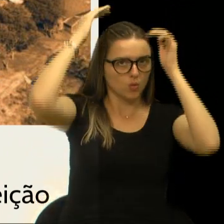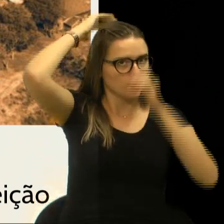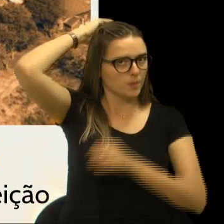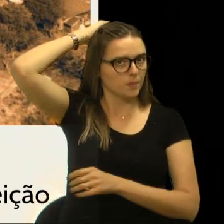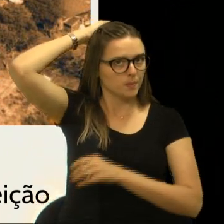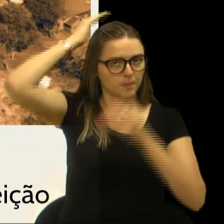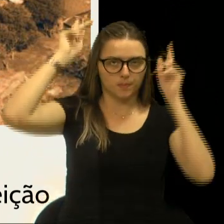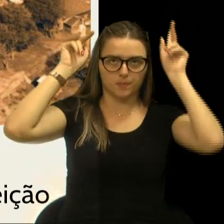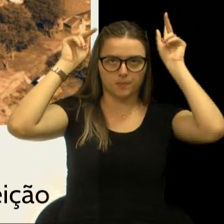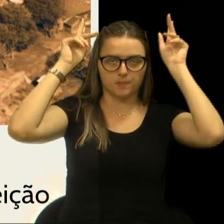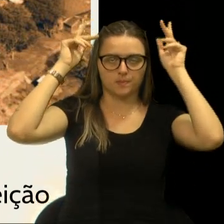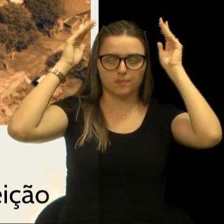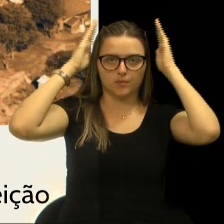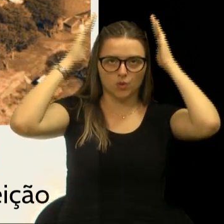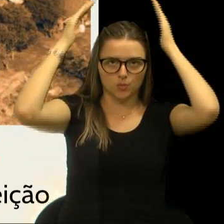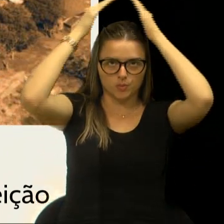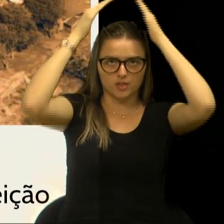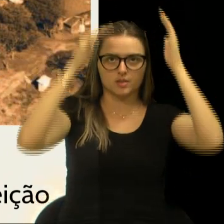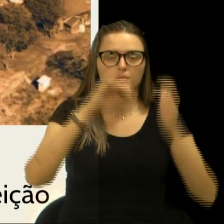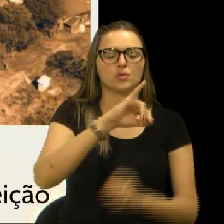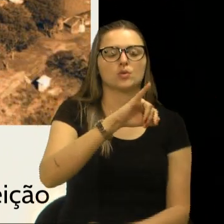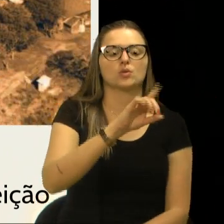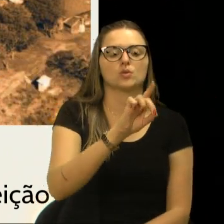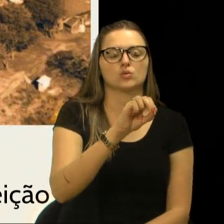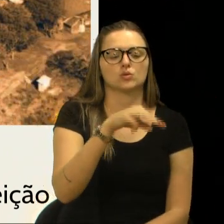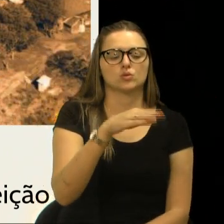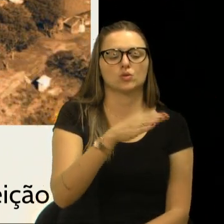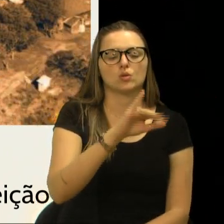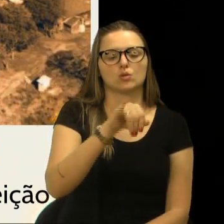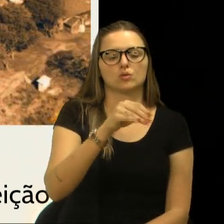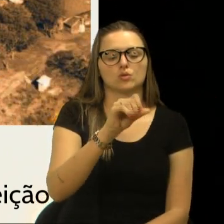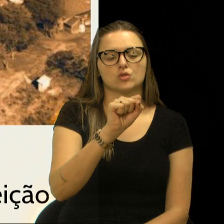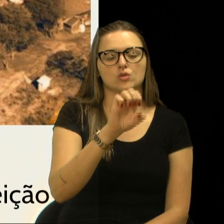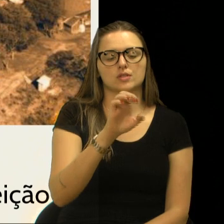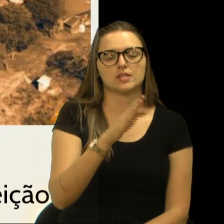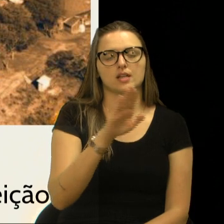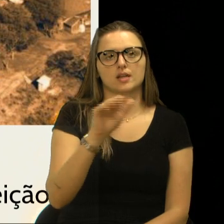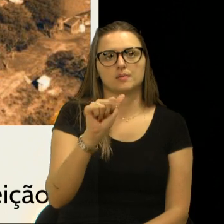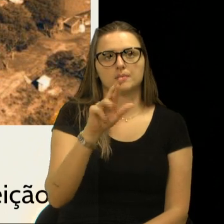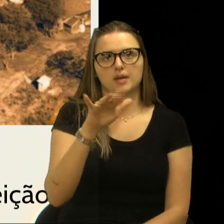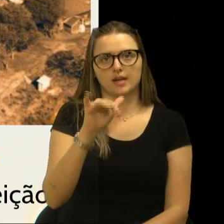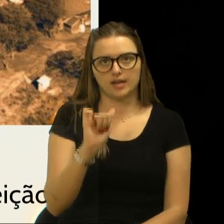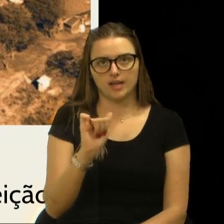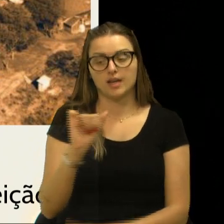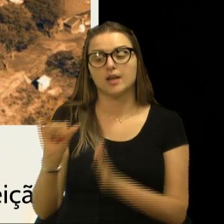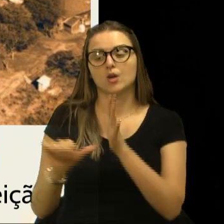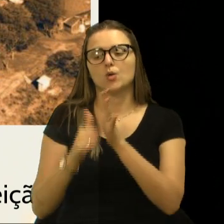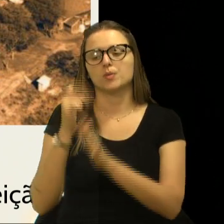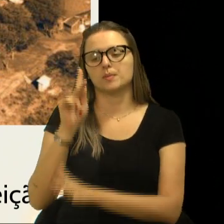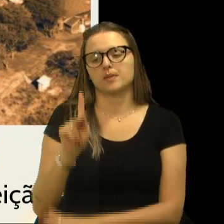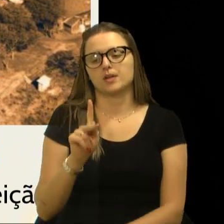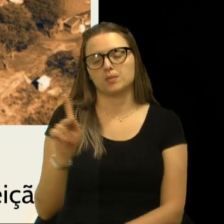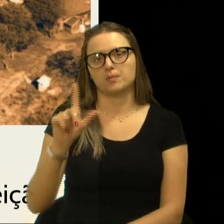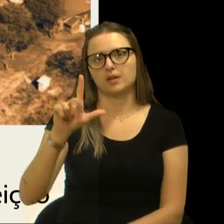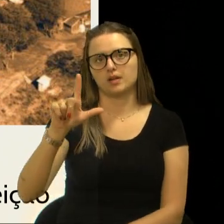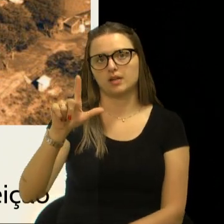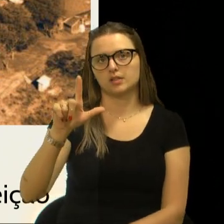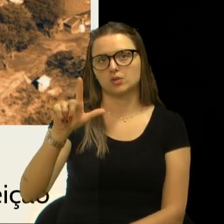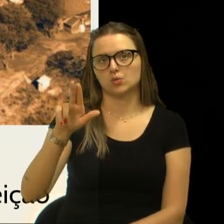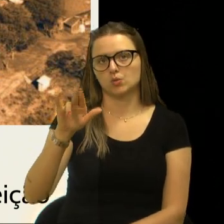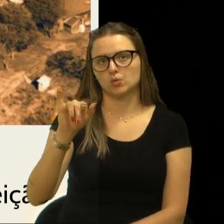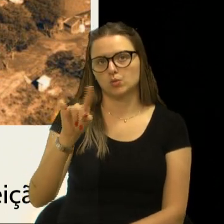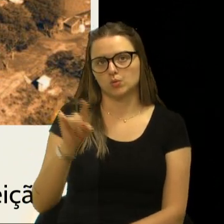primeiro pároco, então, foi o Frei Leão, que já nos referimos, de Anarec, que se chamava Luiz Francisco